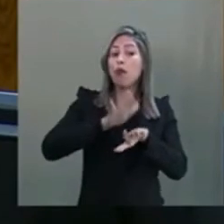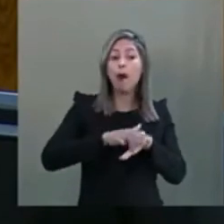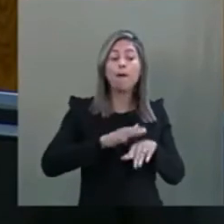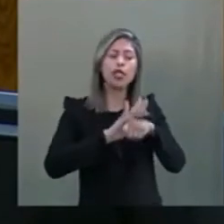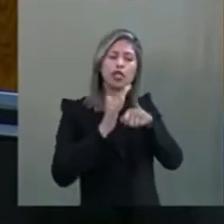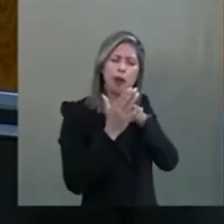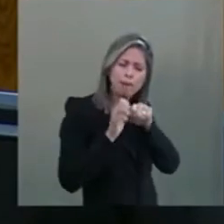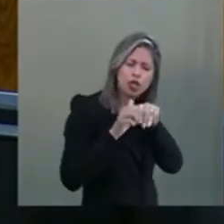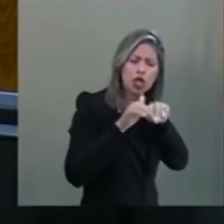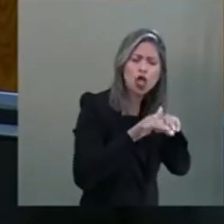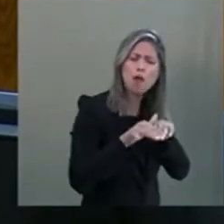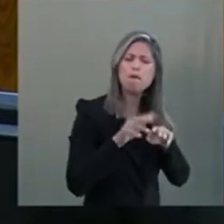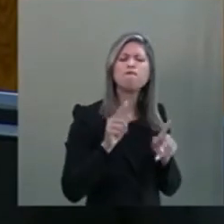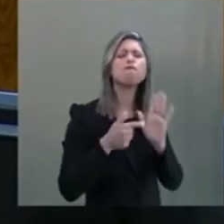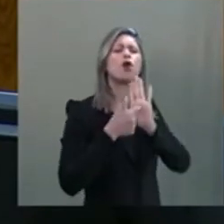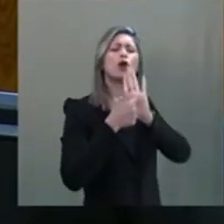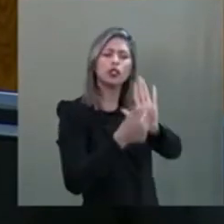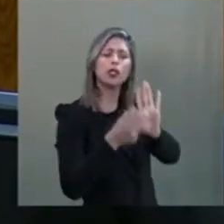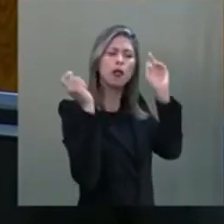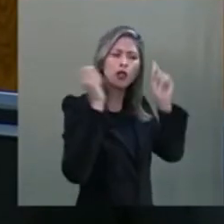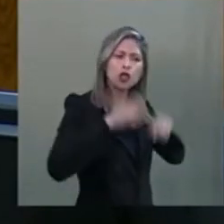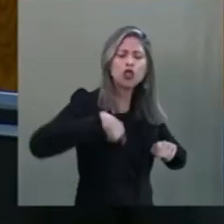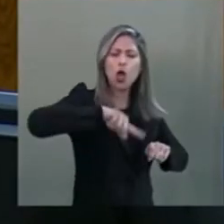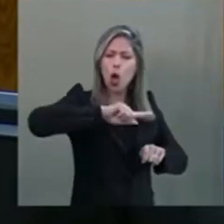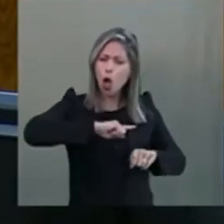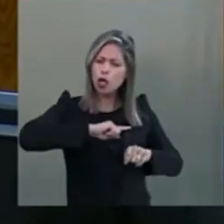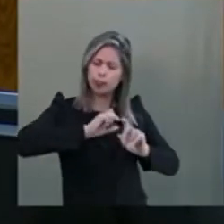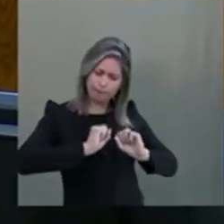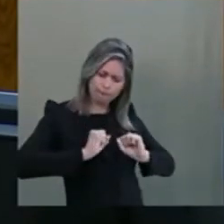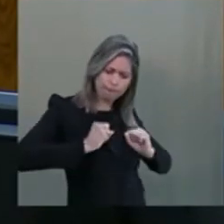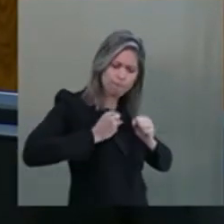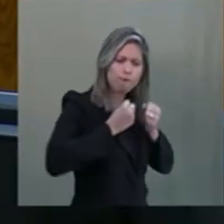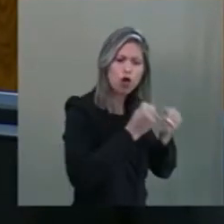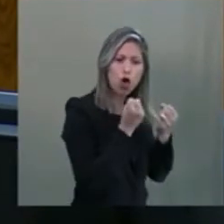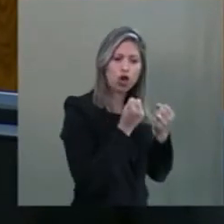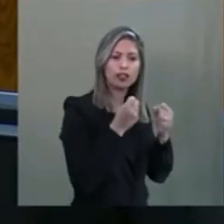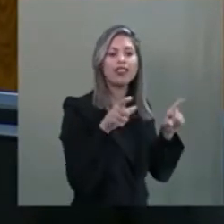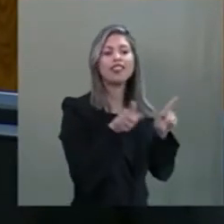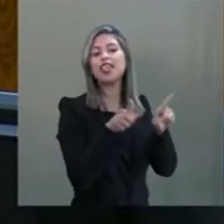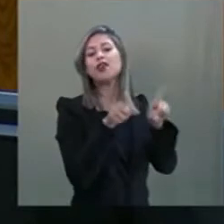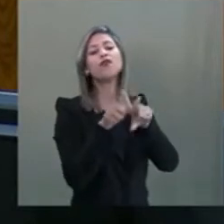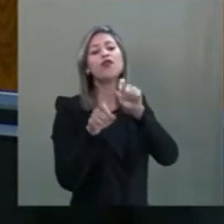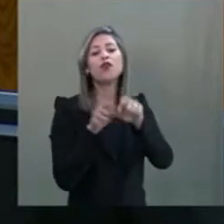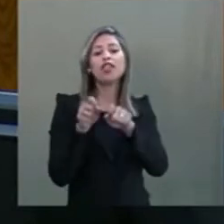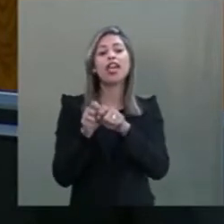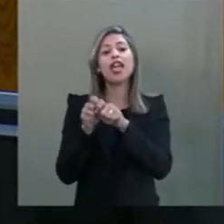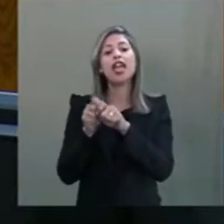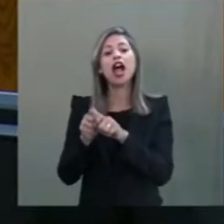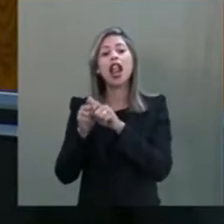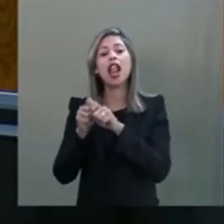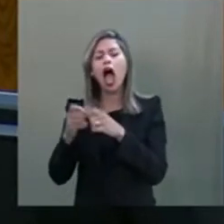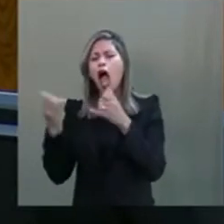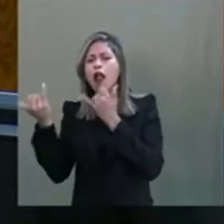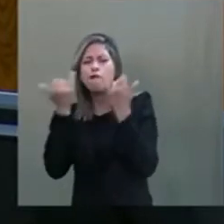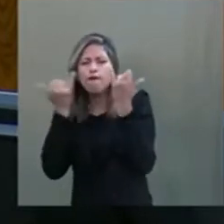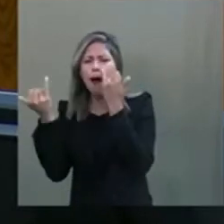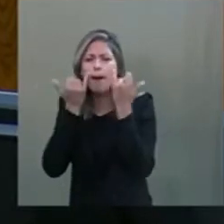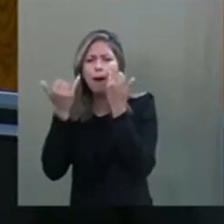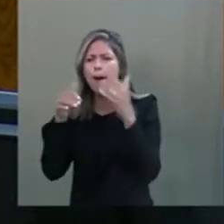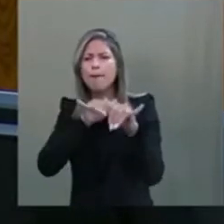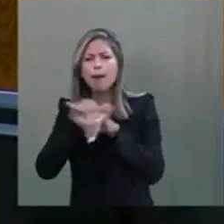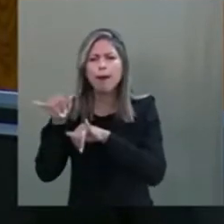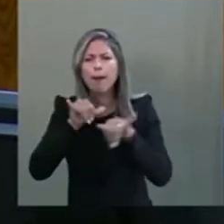enquanto nação, o nosso potencial e nossa força. A campanha de vacinação mobilizou